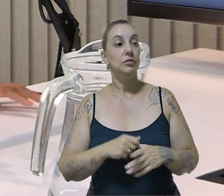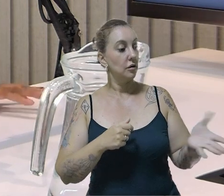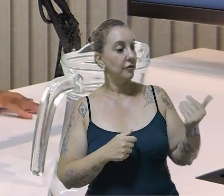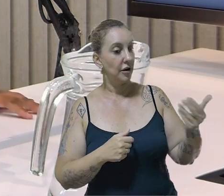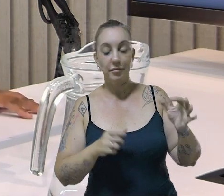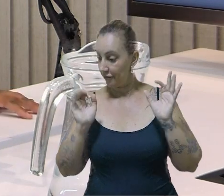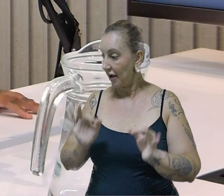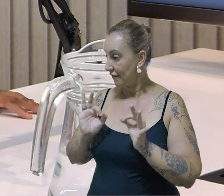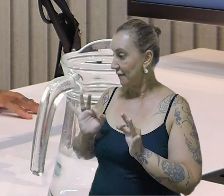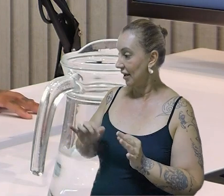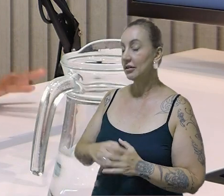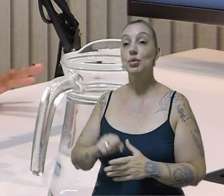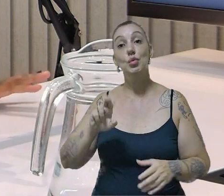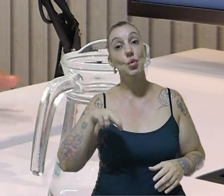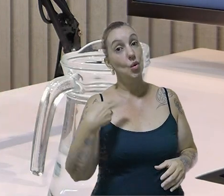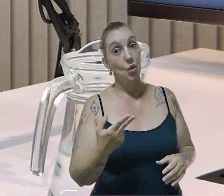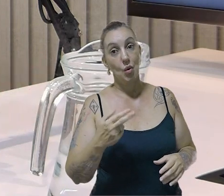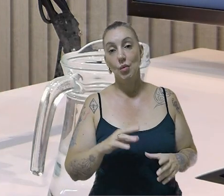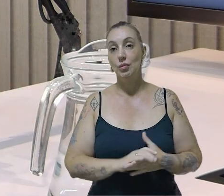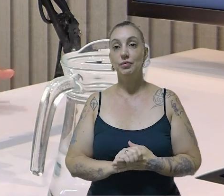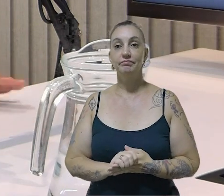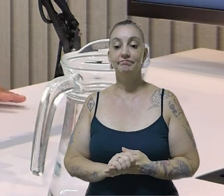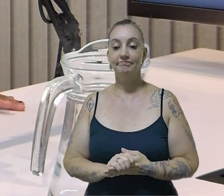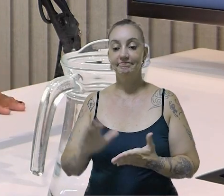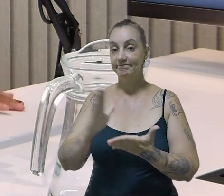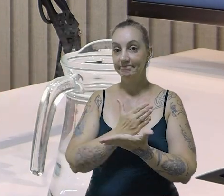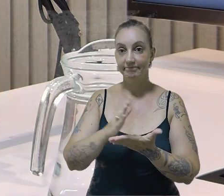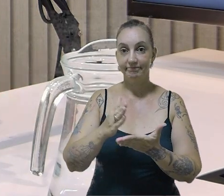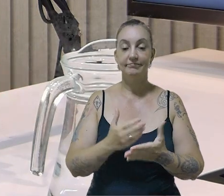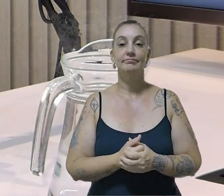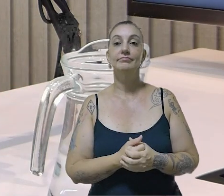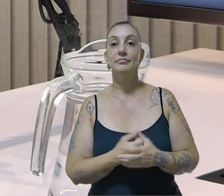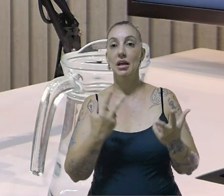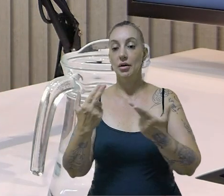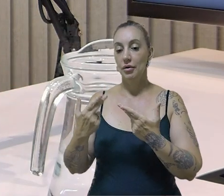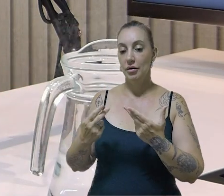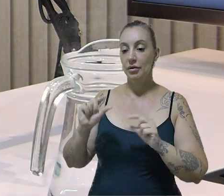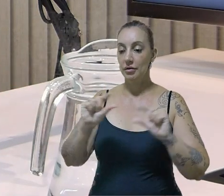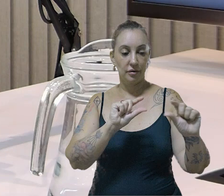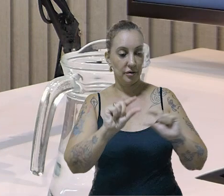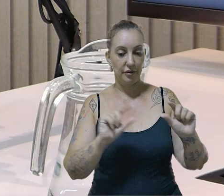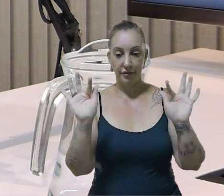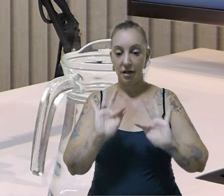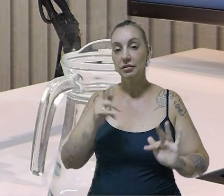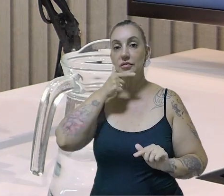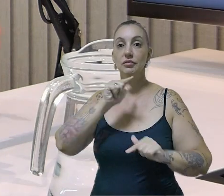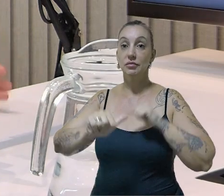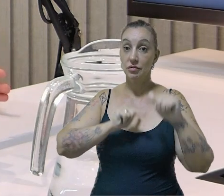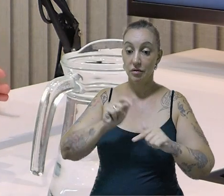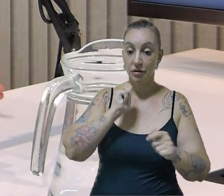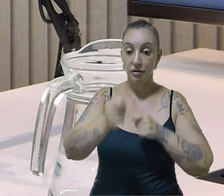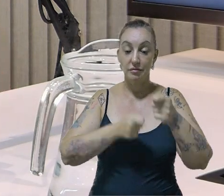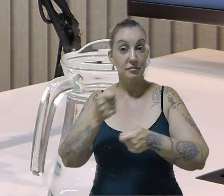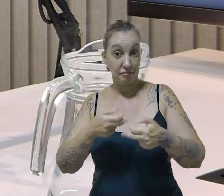vamos aí que vai dar certo ou tá tá dividido e tá todo mundo ganhando uma coisinha e ficando feliz e conseguindo trabalhar conseguindo